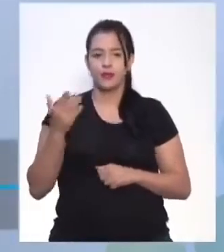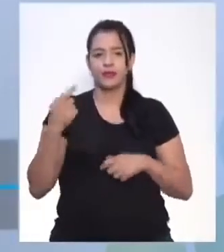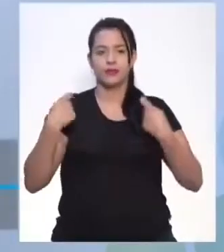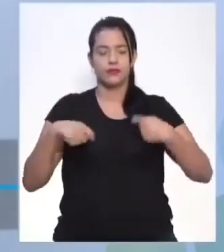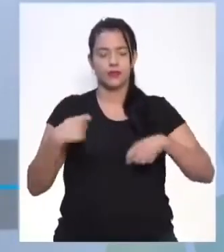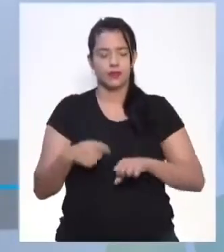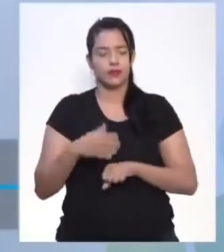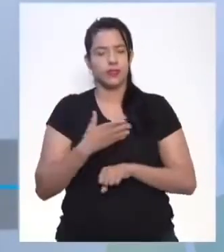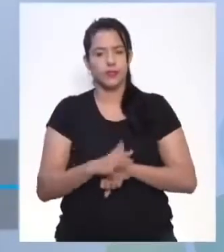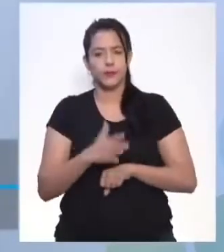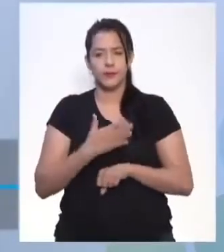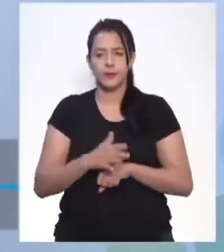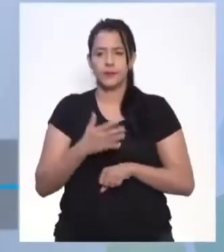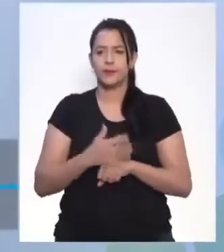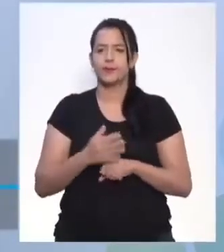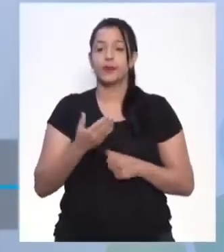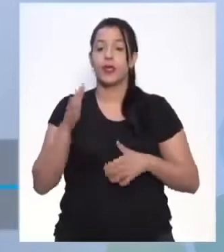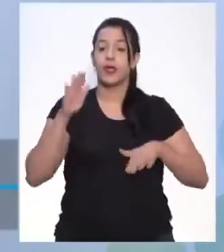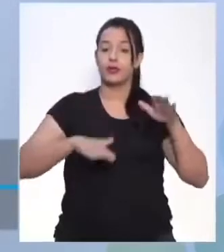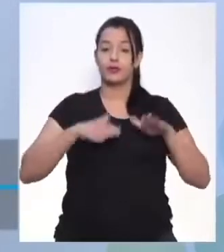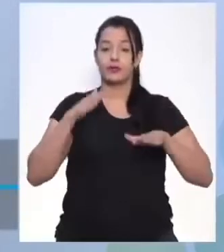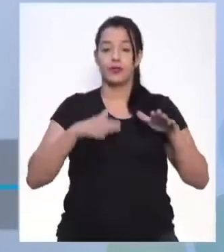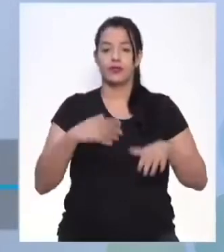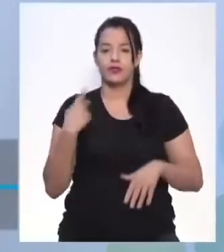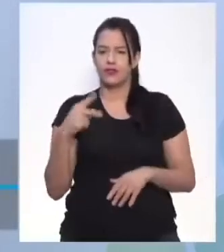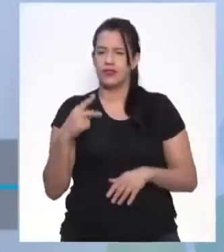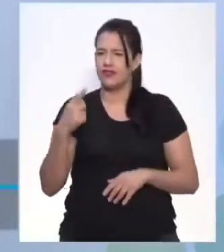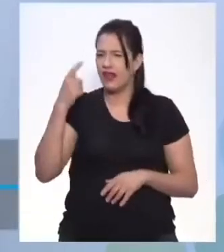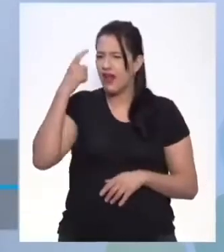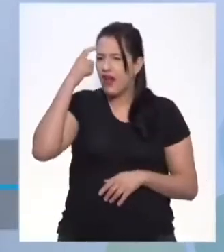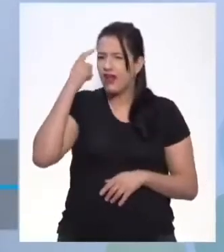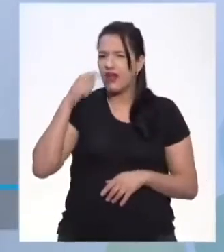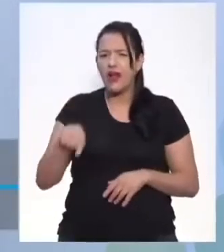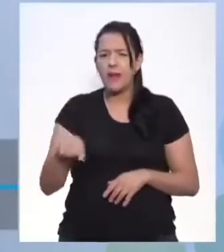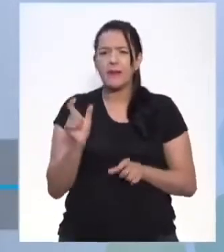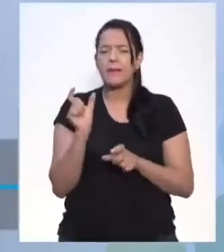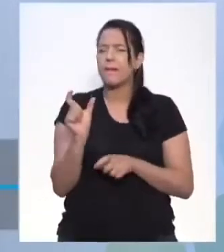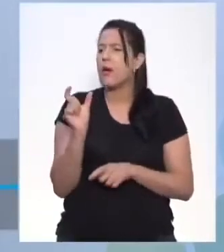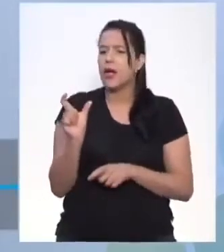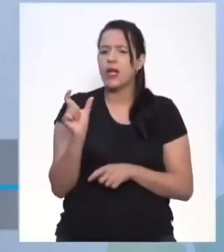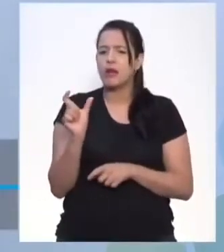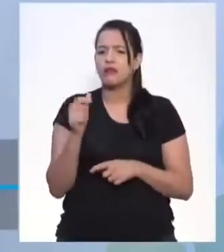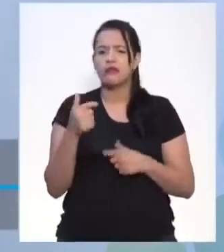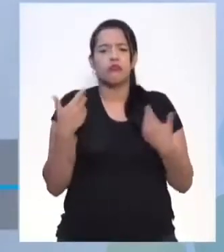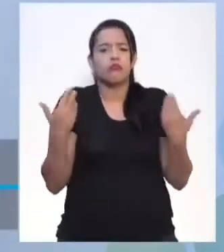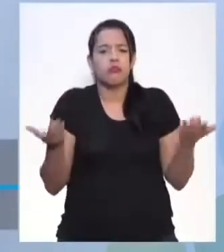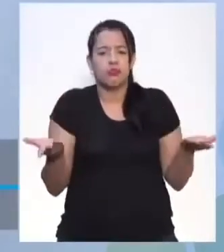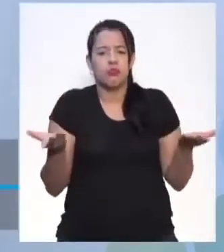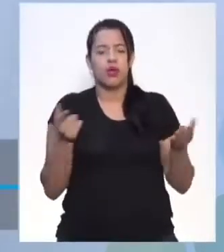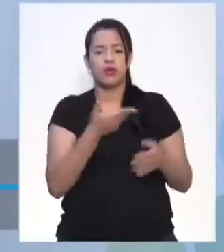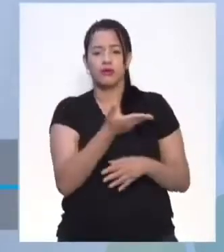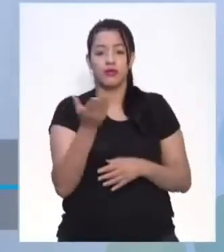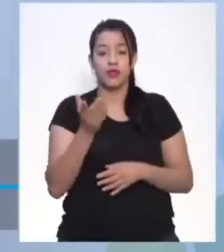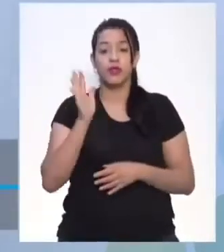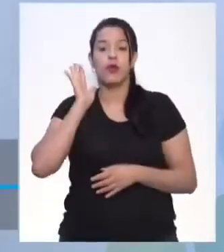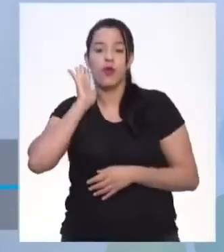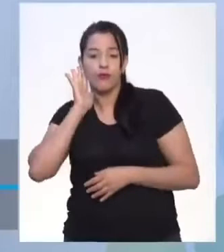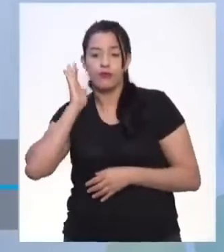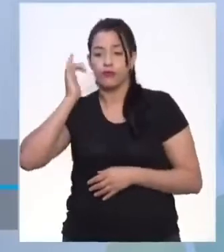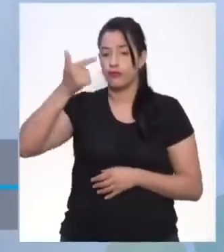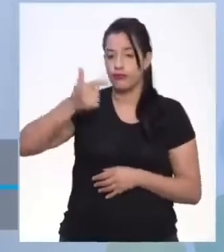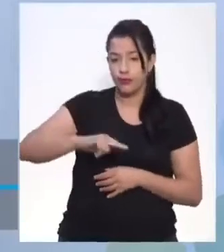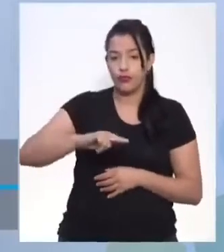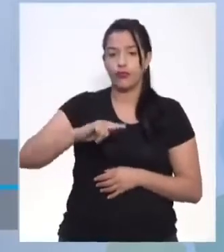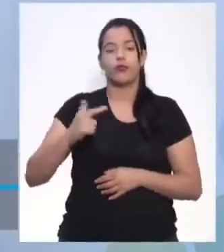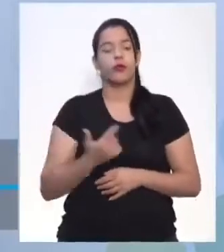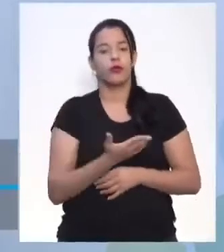vocabulários, tá? Por mais que talvez vocês venham a se esquecer dessa palavra, mas quando vocês ouvirem novamente, né, já vai estar,